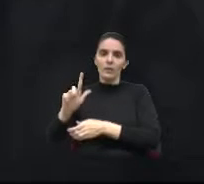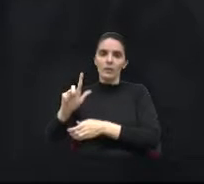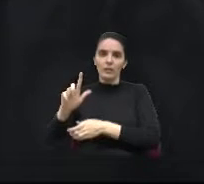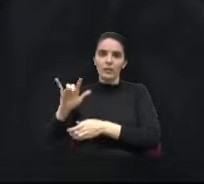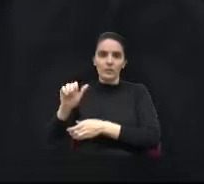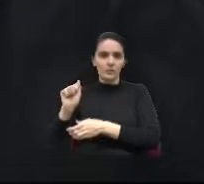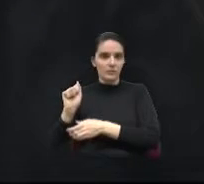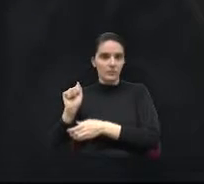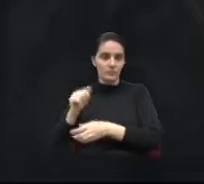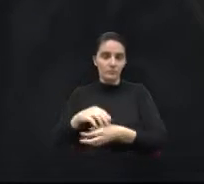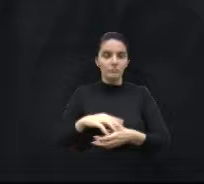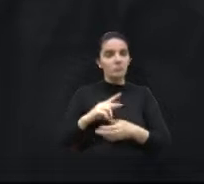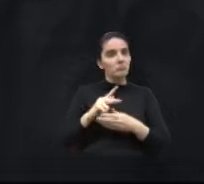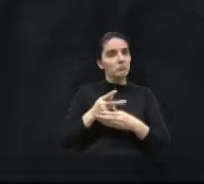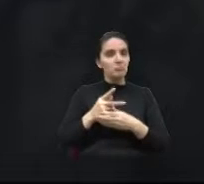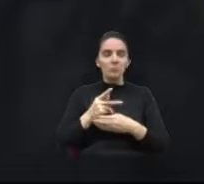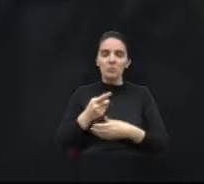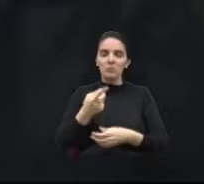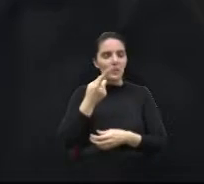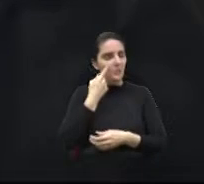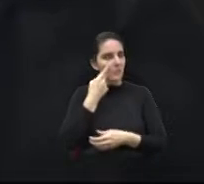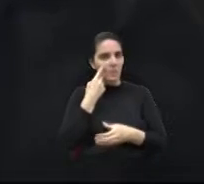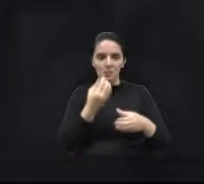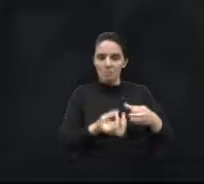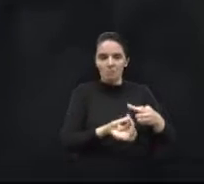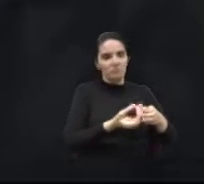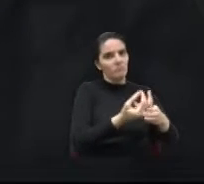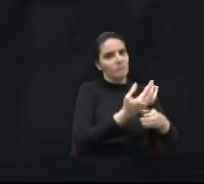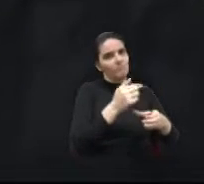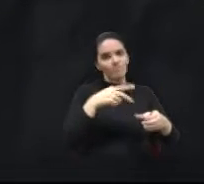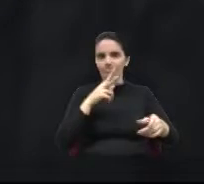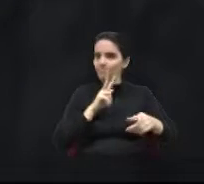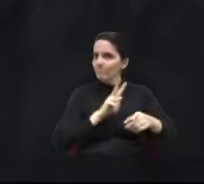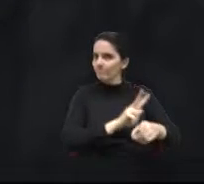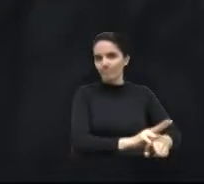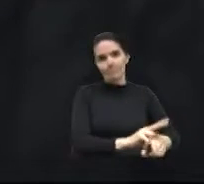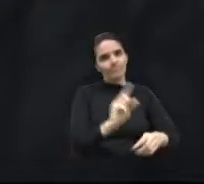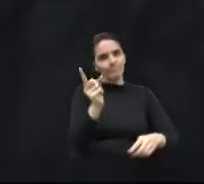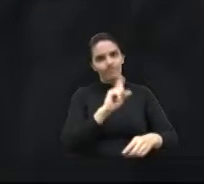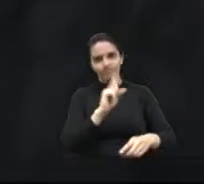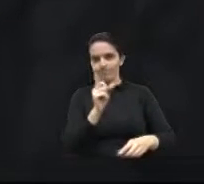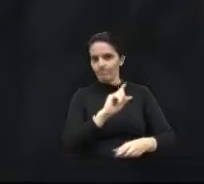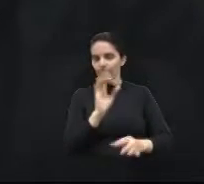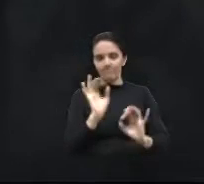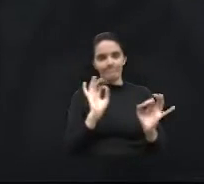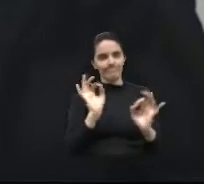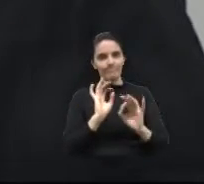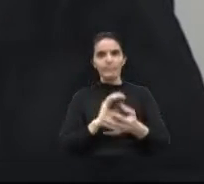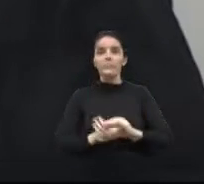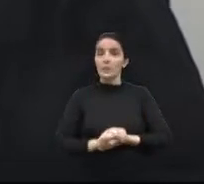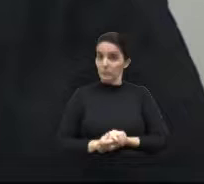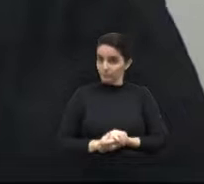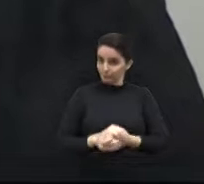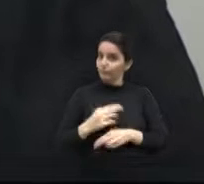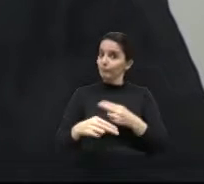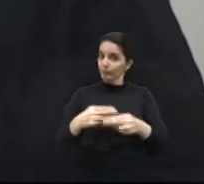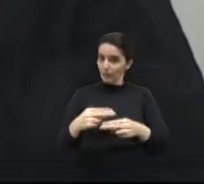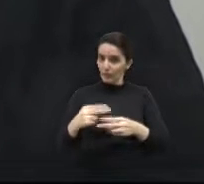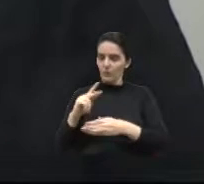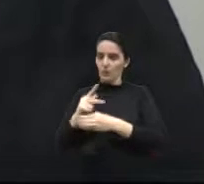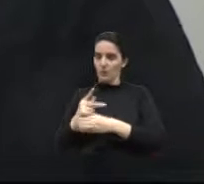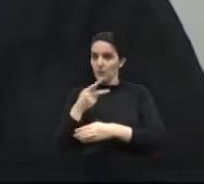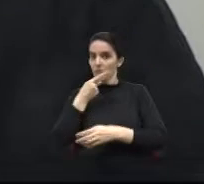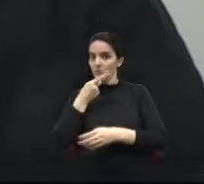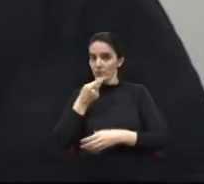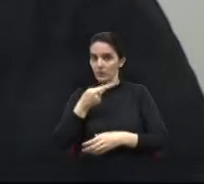não achei que está sendo bem cuidada as nascentes. Eu não achei que está sendo bem cuidada. Então, eu já disse aqui e volto a